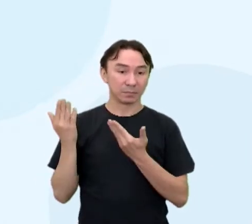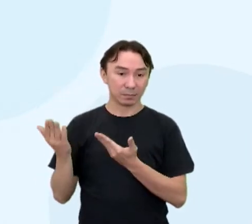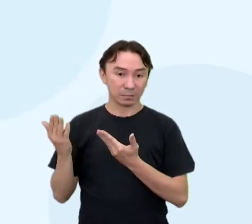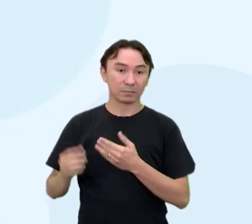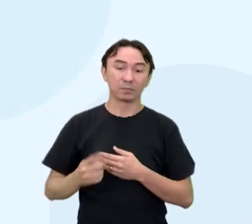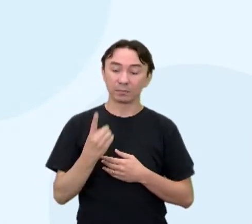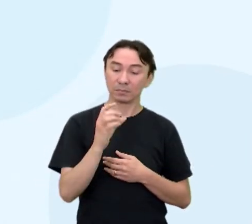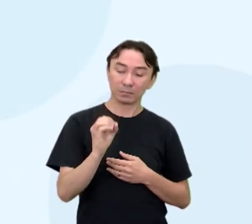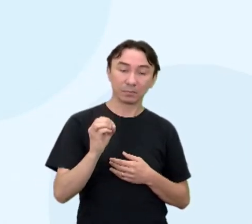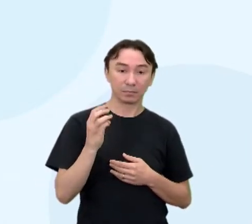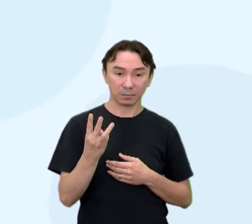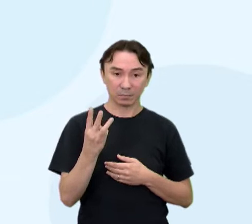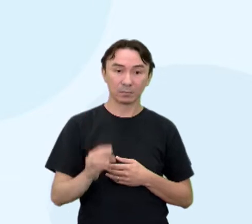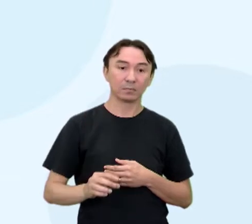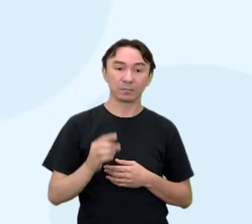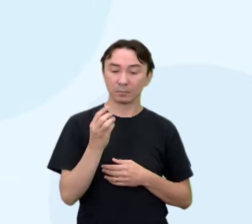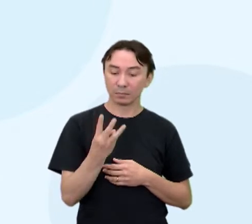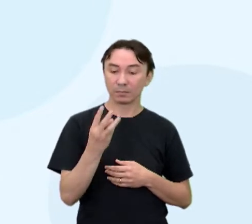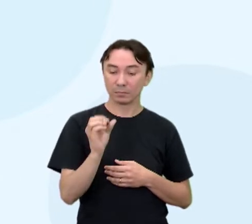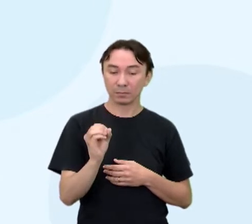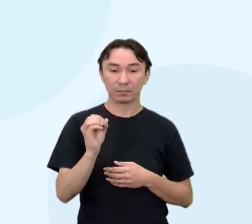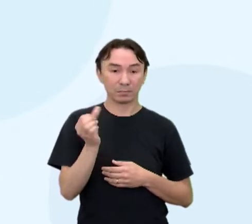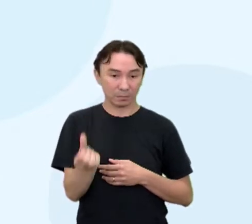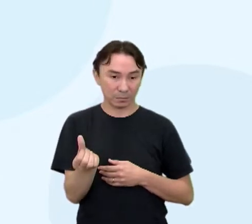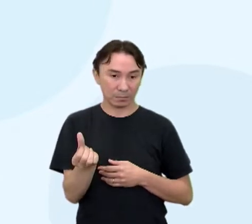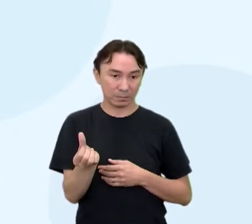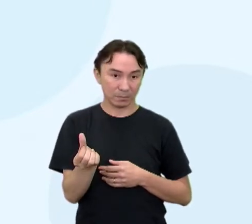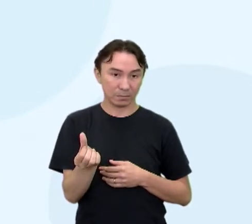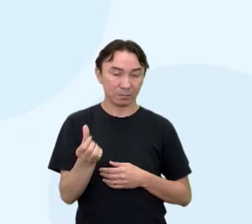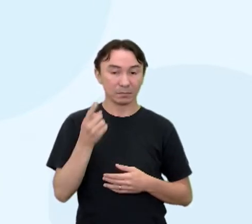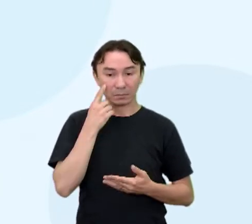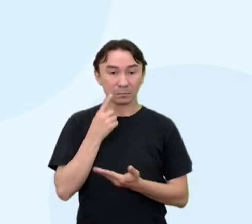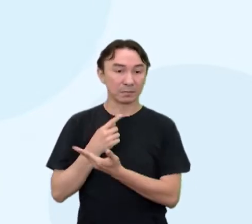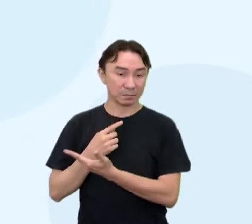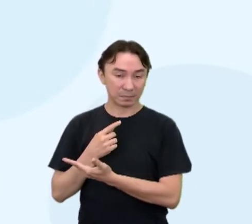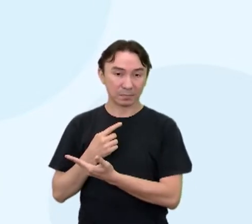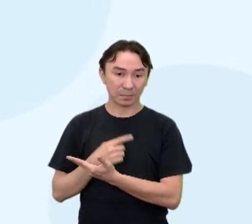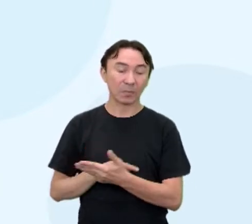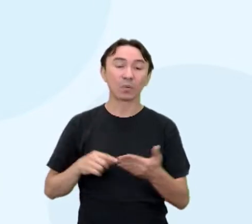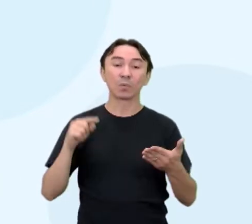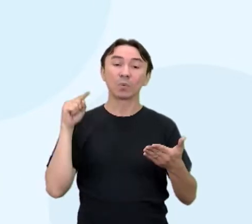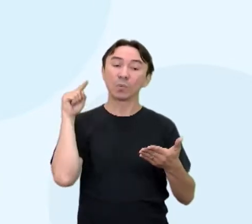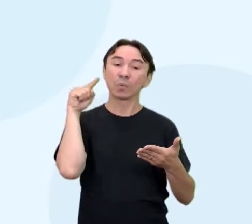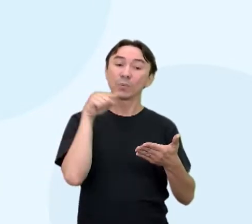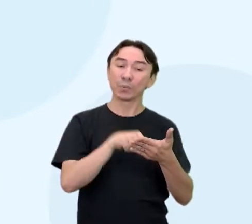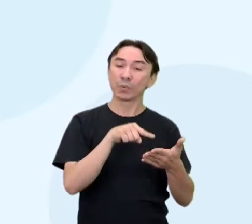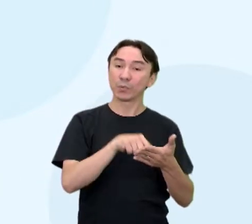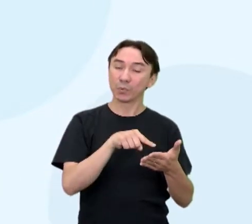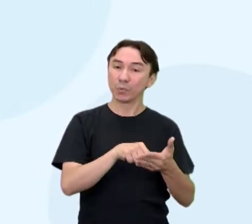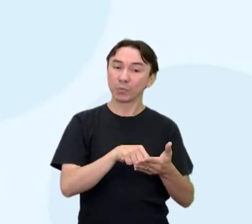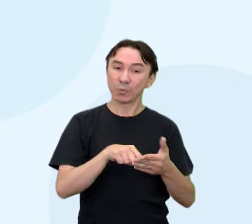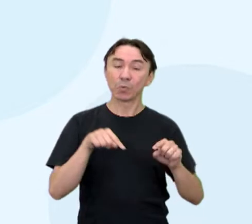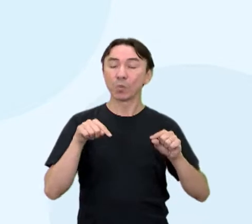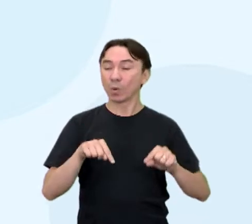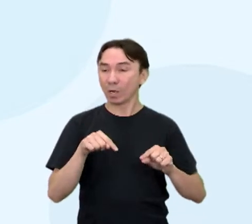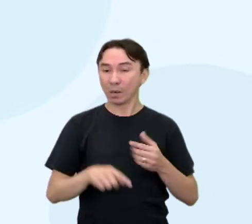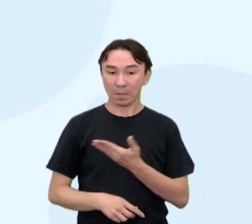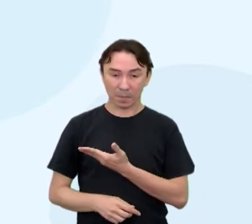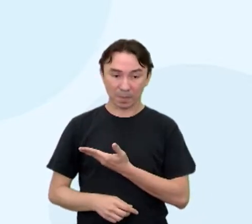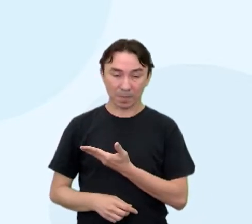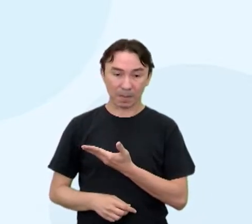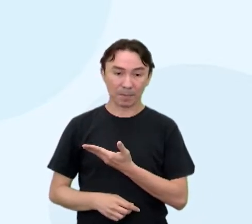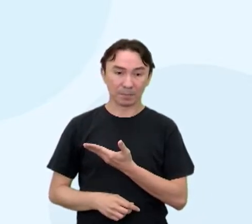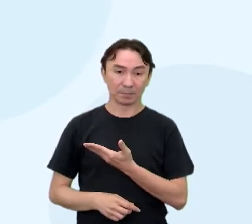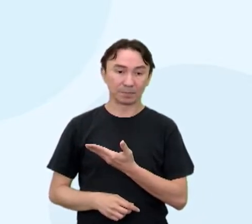habilidade 103 e habilidade 306, da parte aí de ciências humanas, sociais